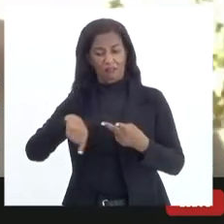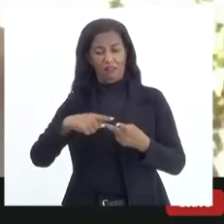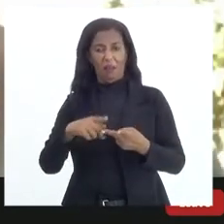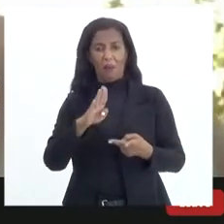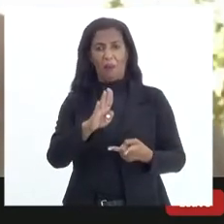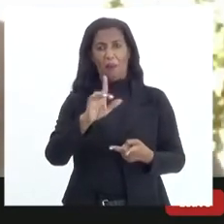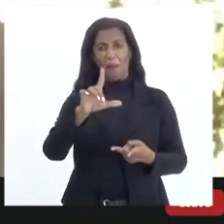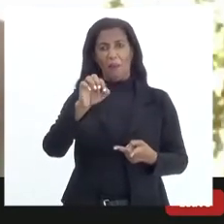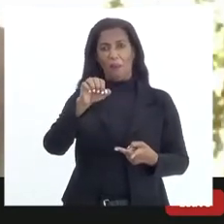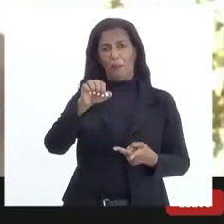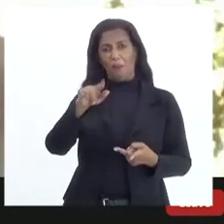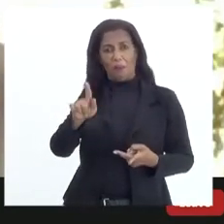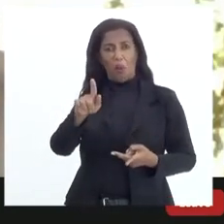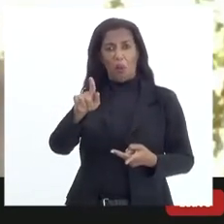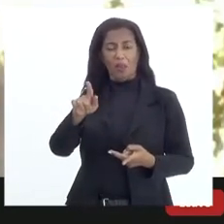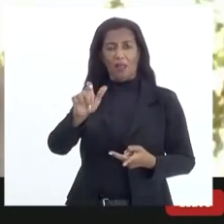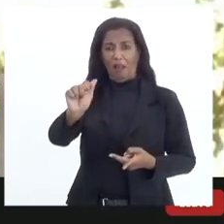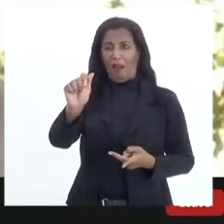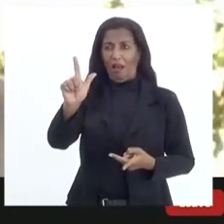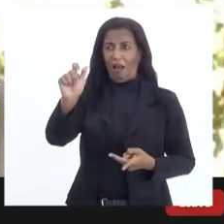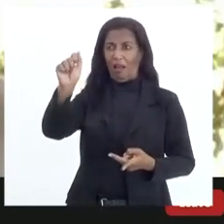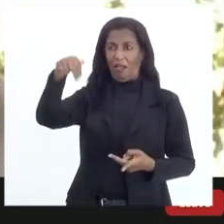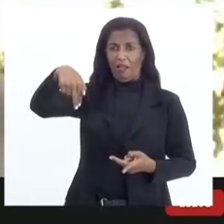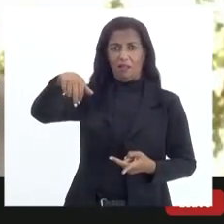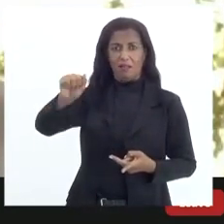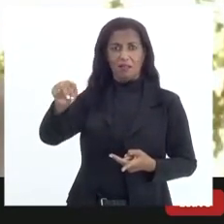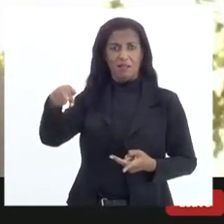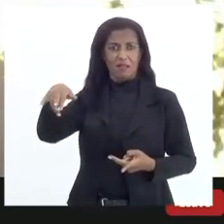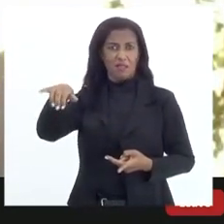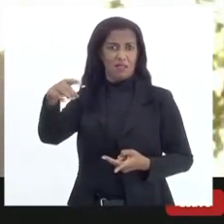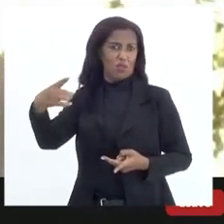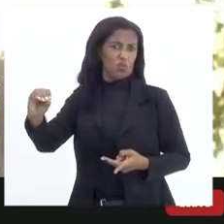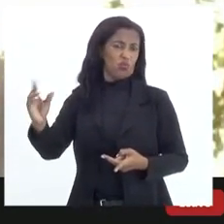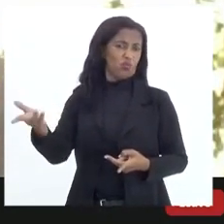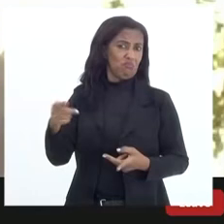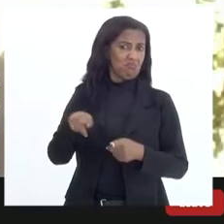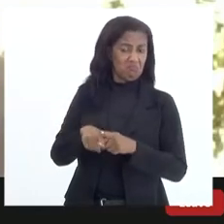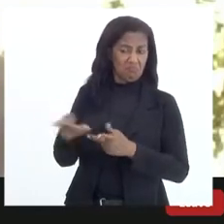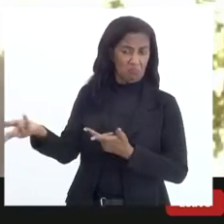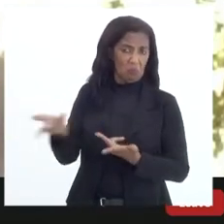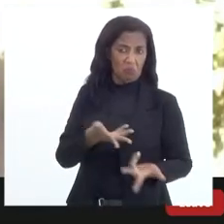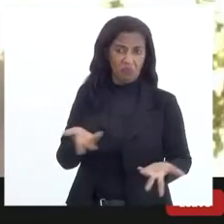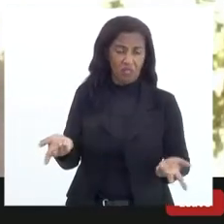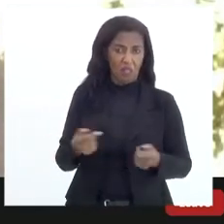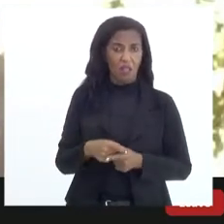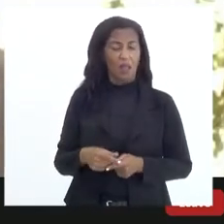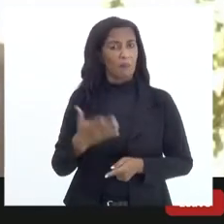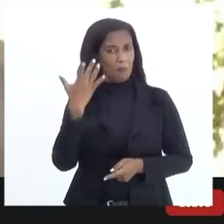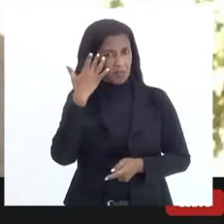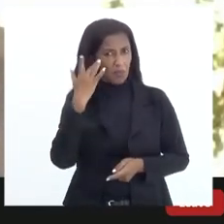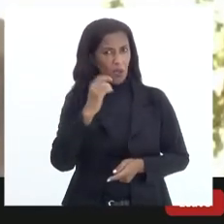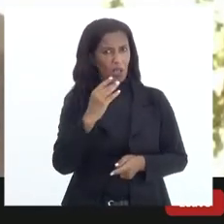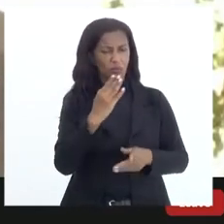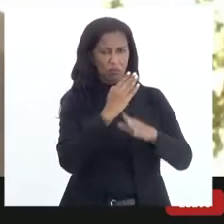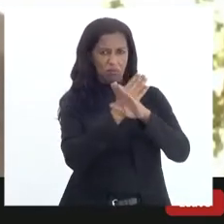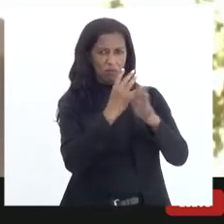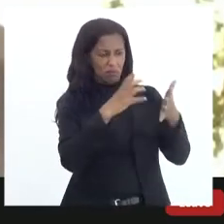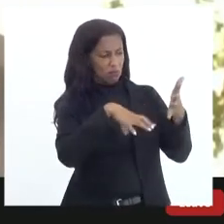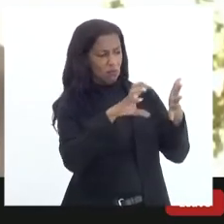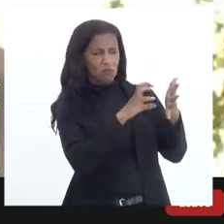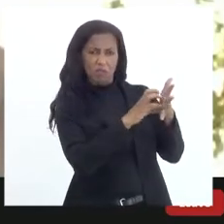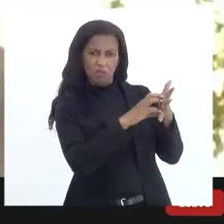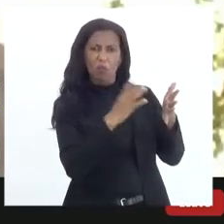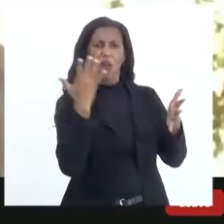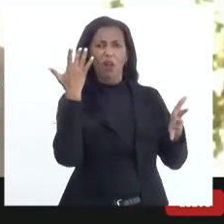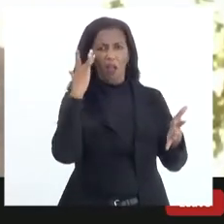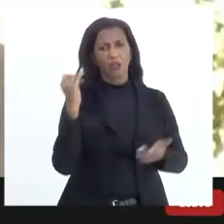levei o assunto lá para o Ministério Público Estadual. Mas aqui, eu acho que esse assunto da Machadinha, eu acho importante, presidente. Eu